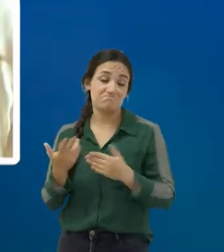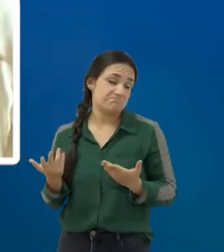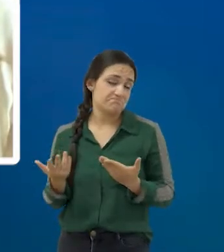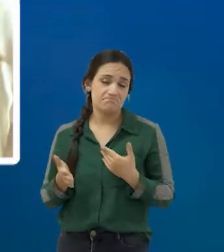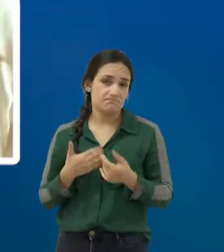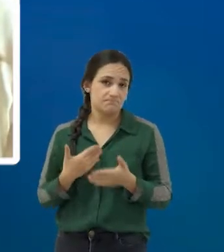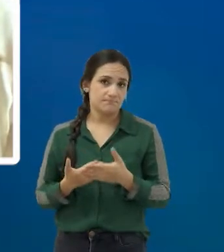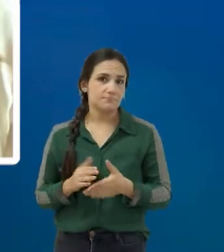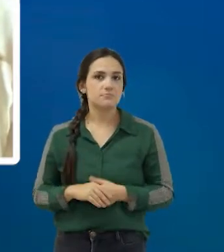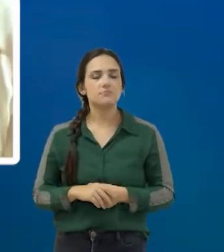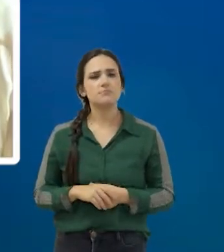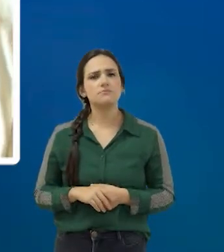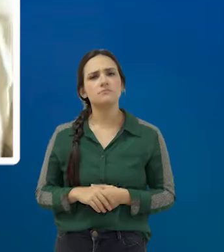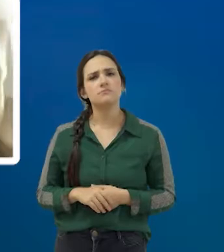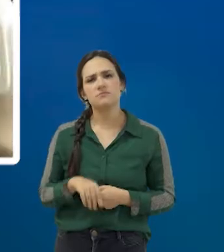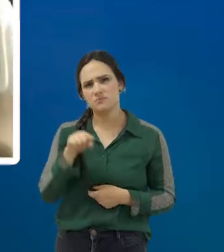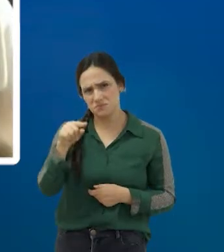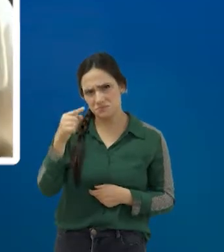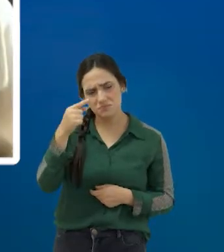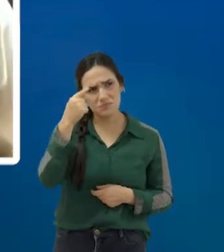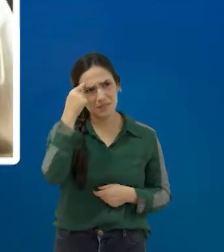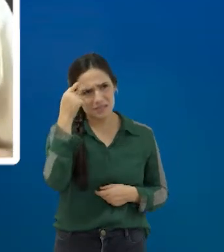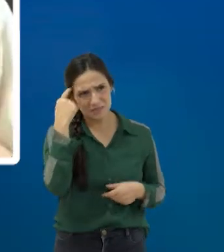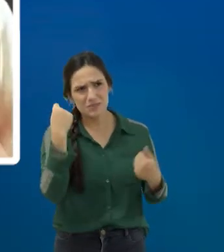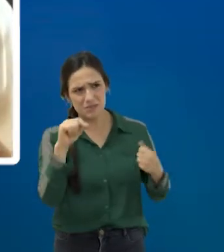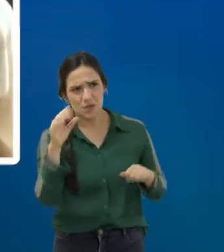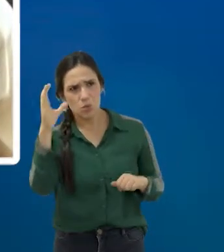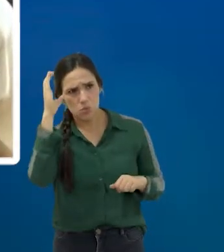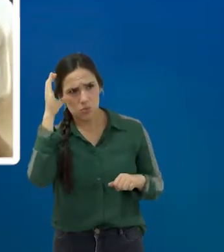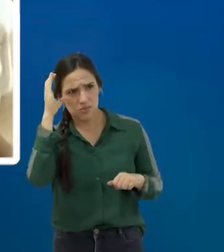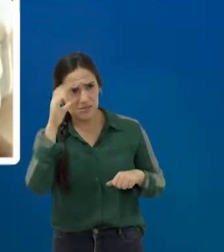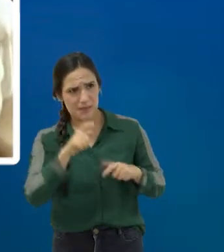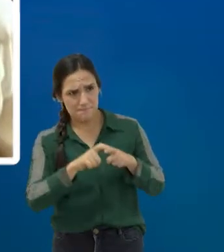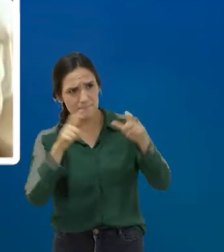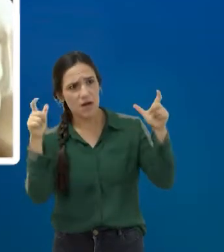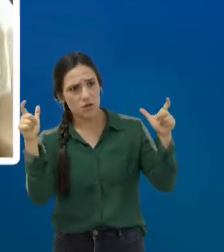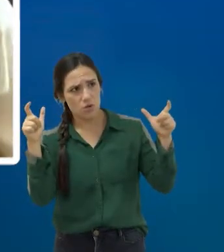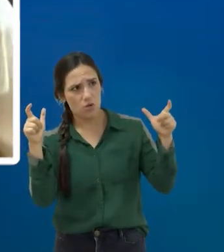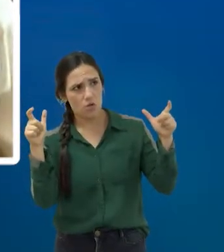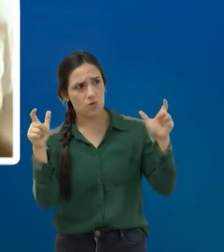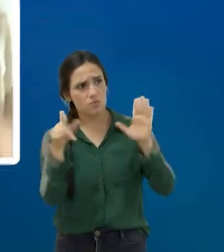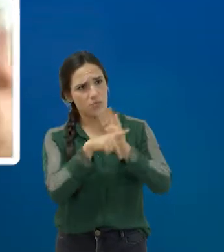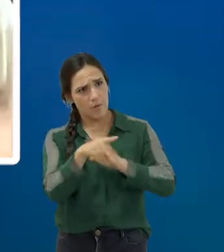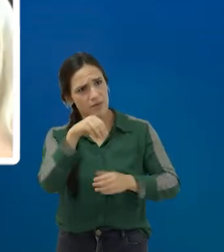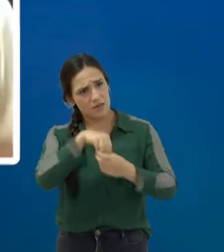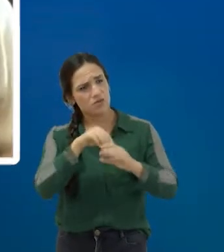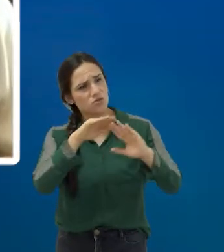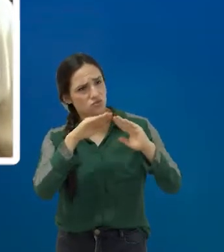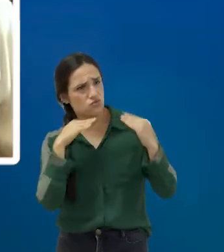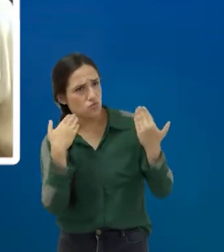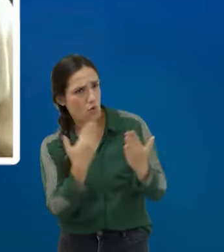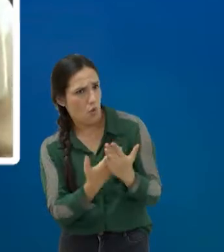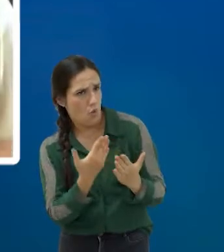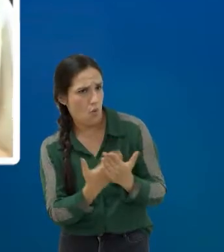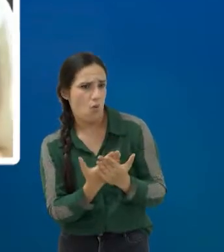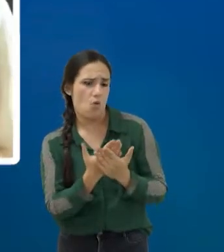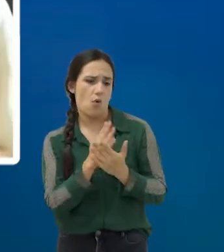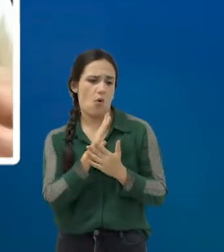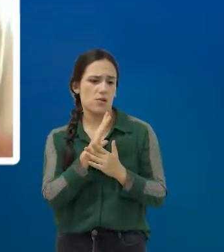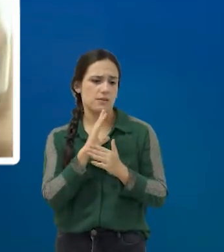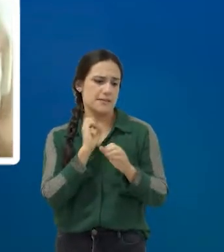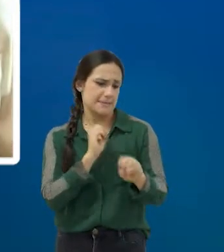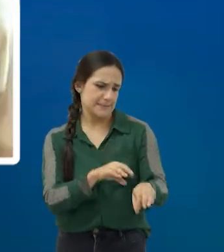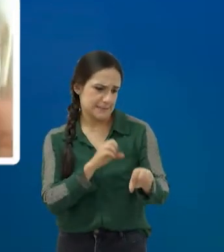para aquele paciente. Você acha que tem que ter uma conscientização por parte, desde as escolas, assim,